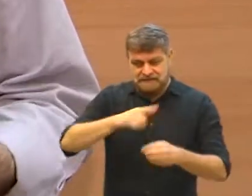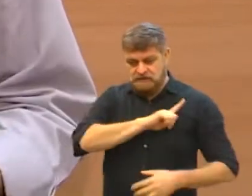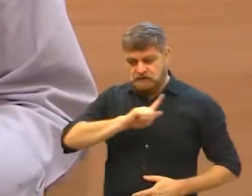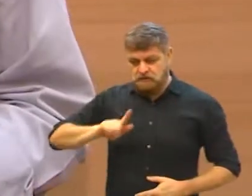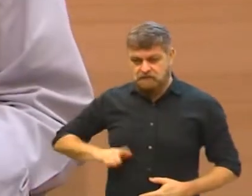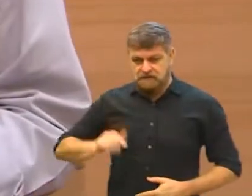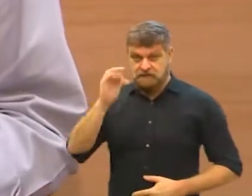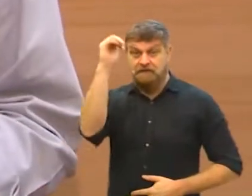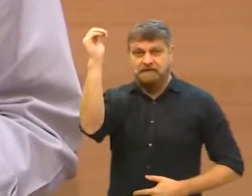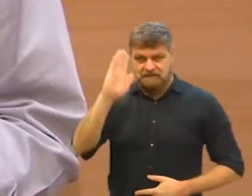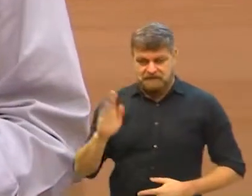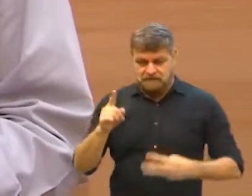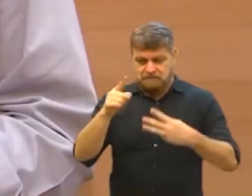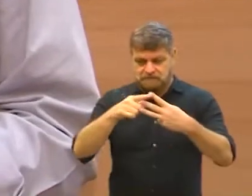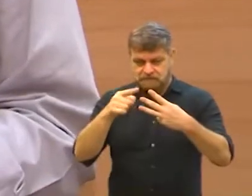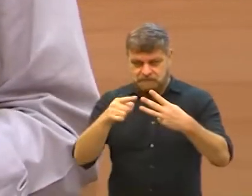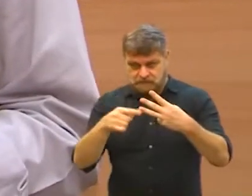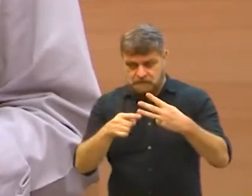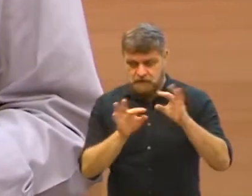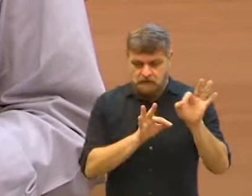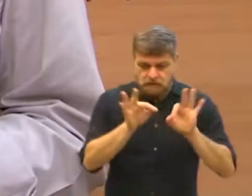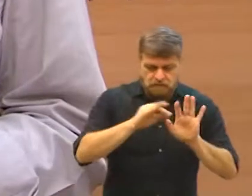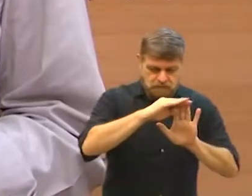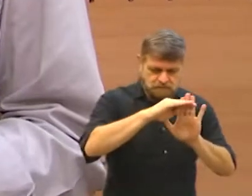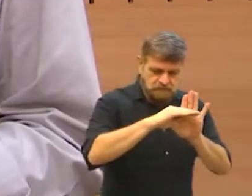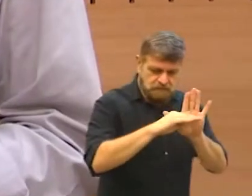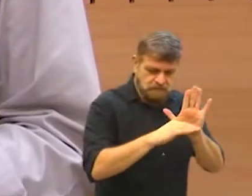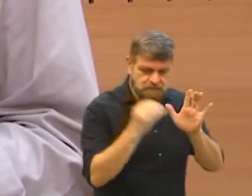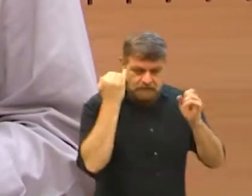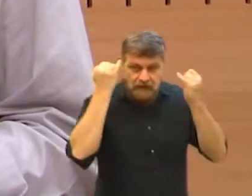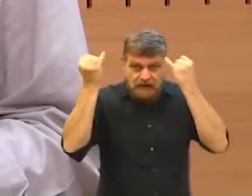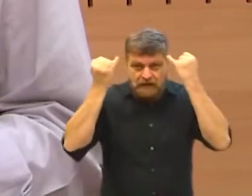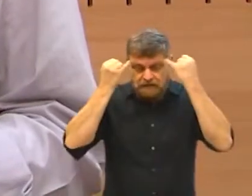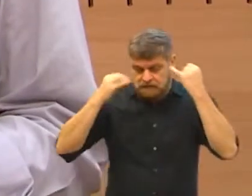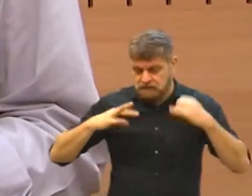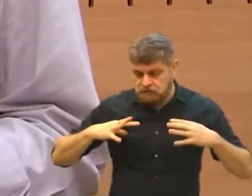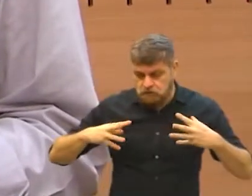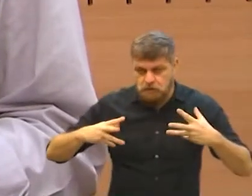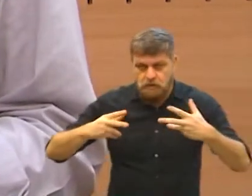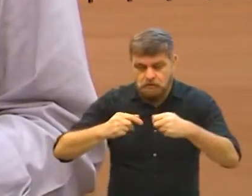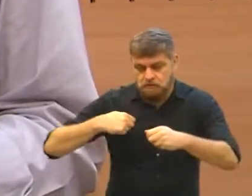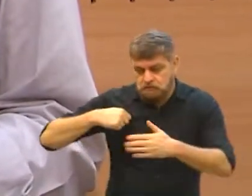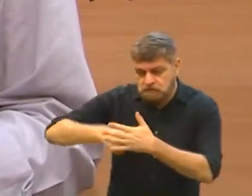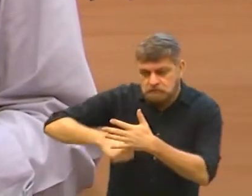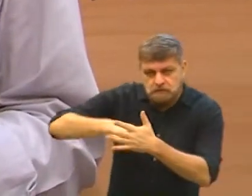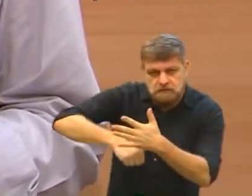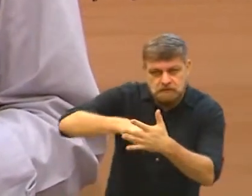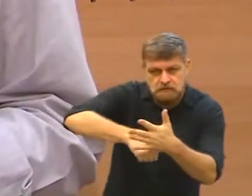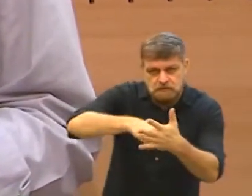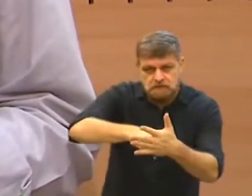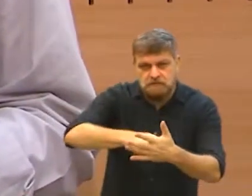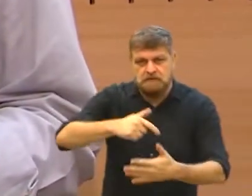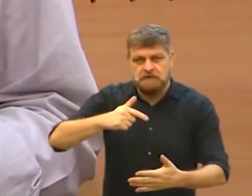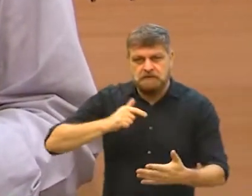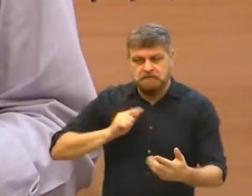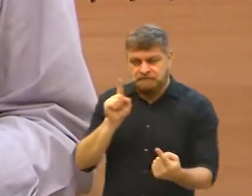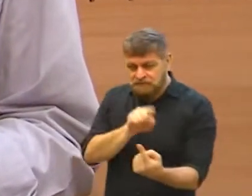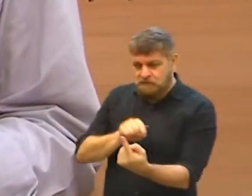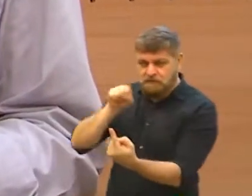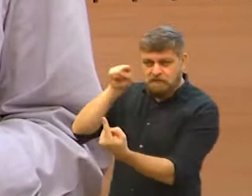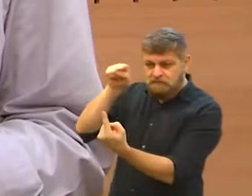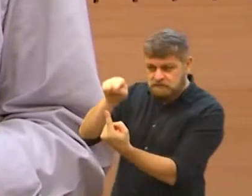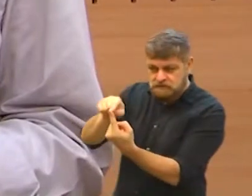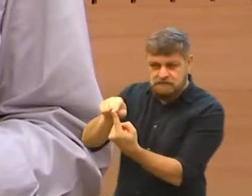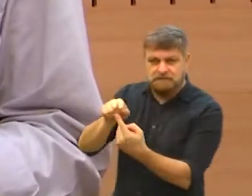Municipal, estadual, federal, porque todos os nossos projetos, as nossas ideias, todas as nossas lutas, elas